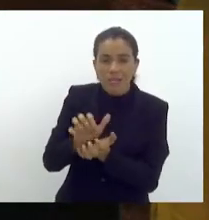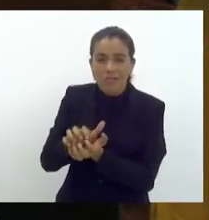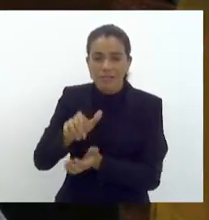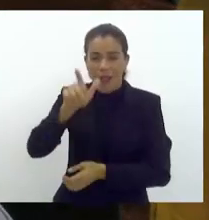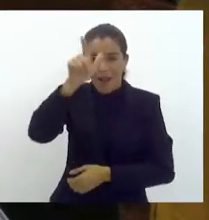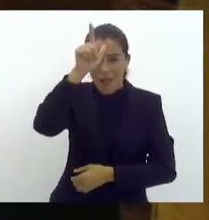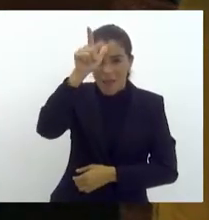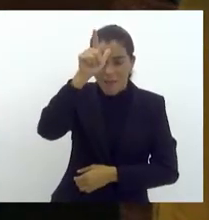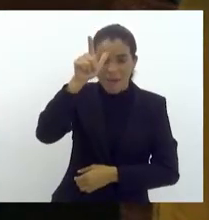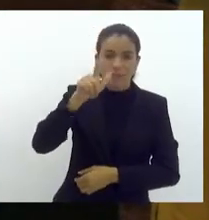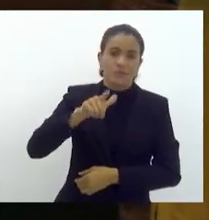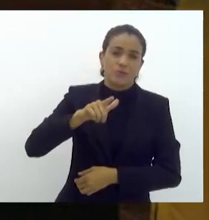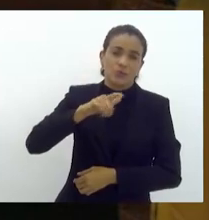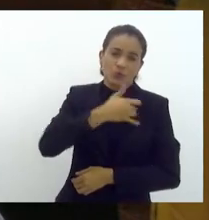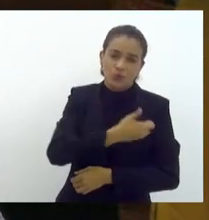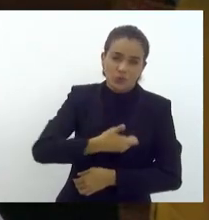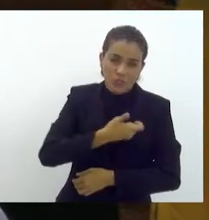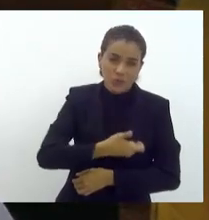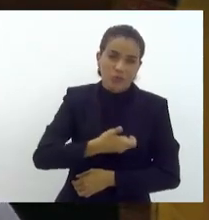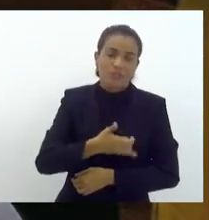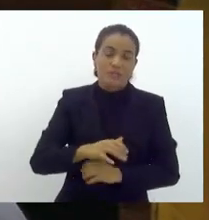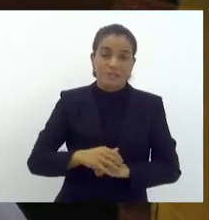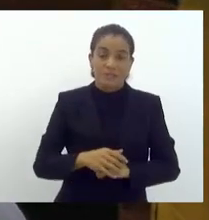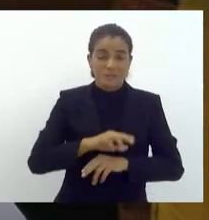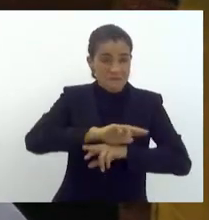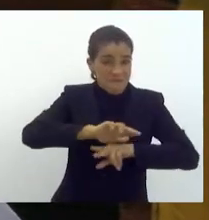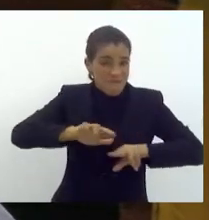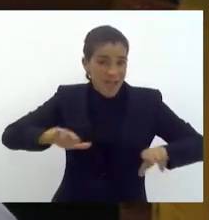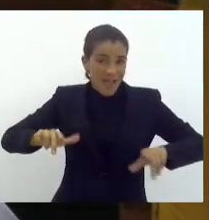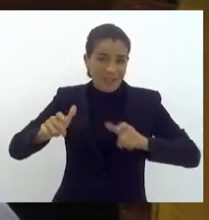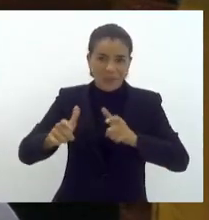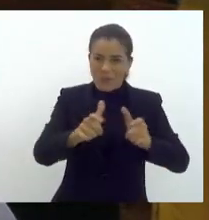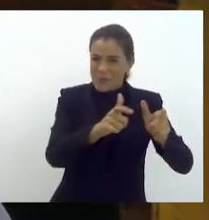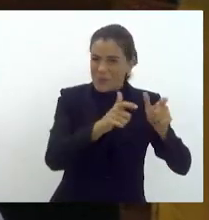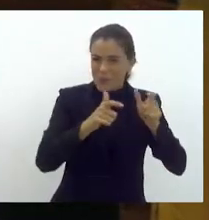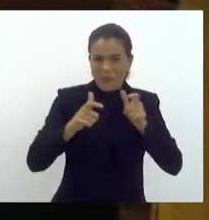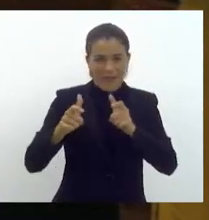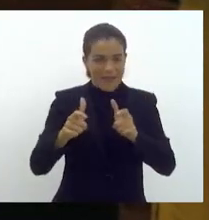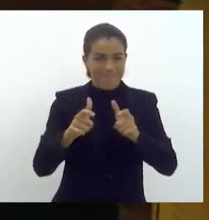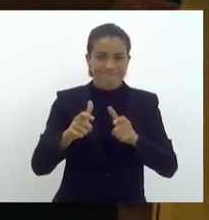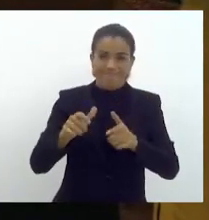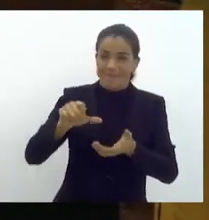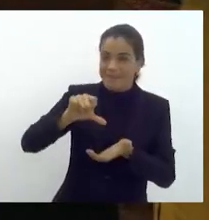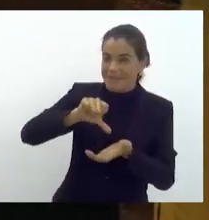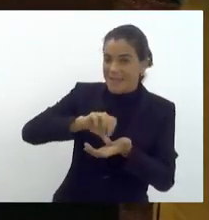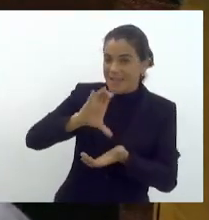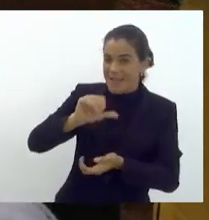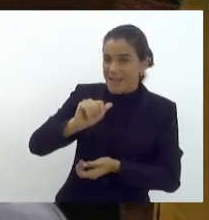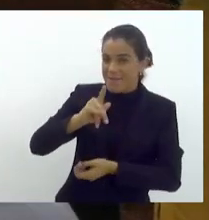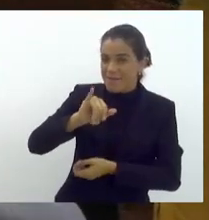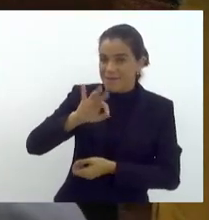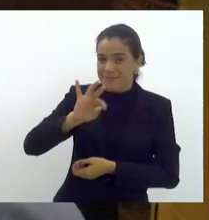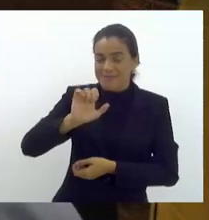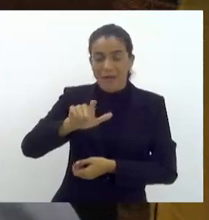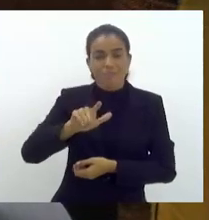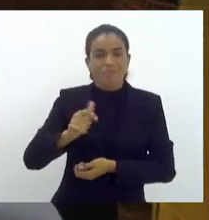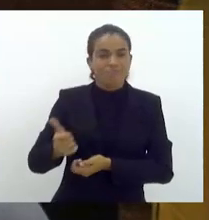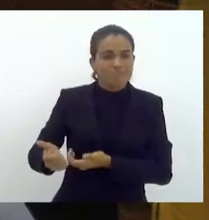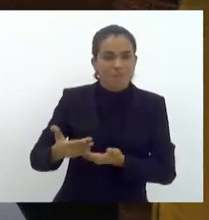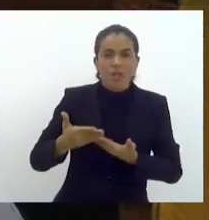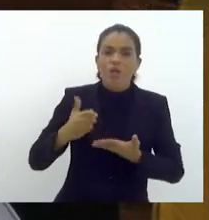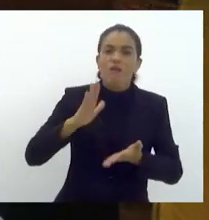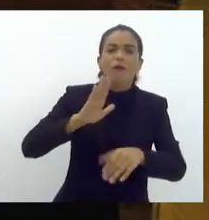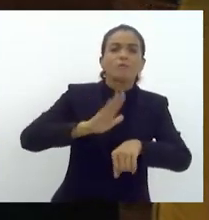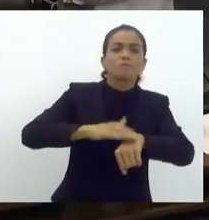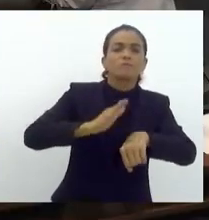do Jesuítas de várias comunidades aqui da nossa capital de trazer as demandas e cobrar o